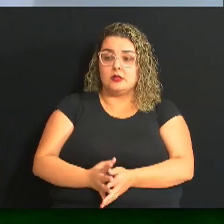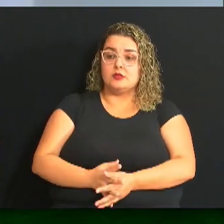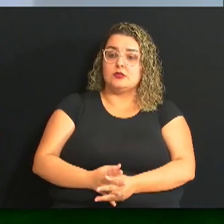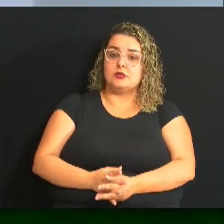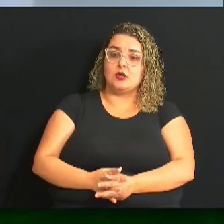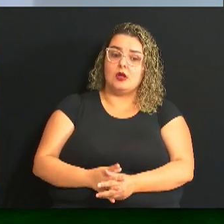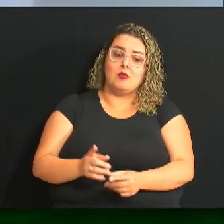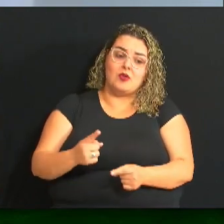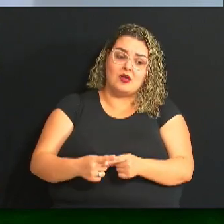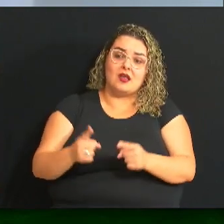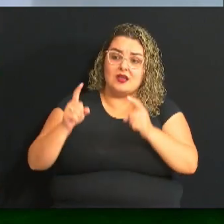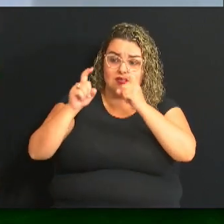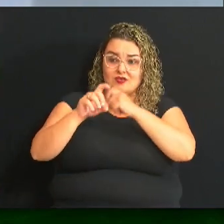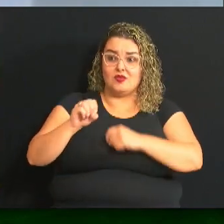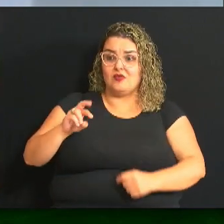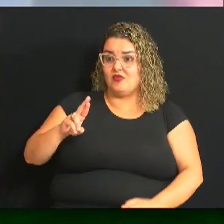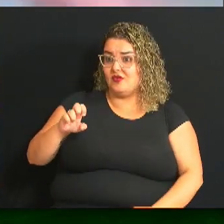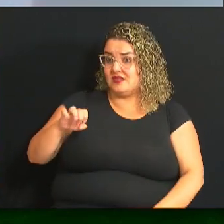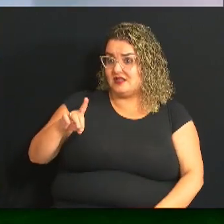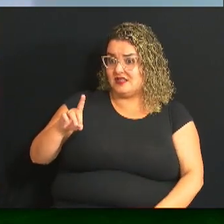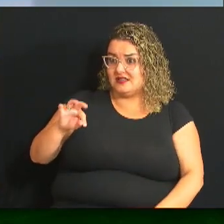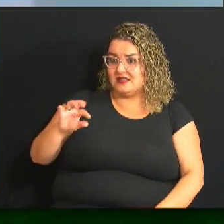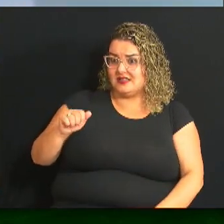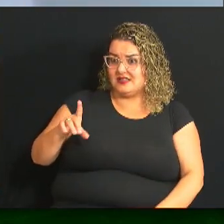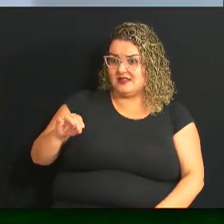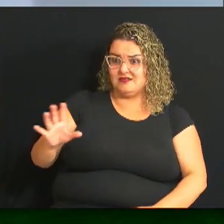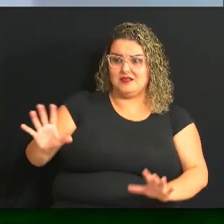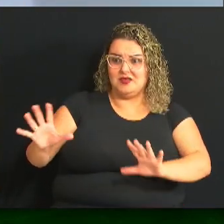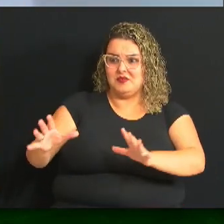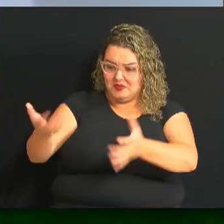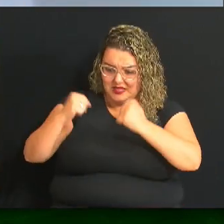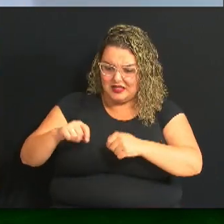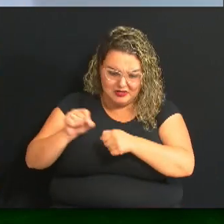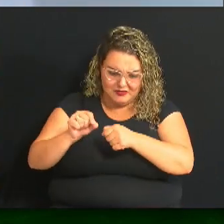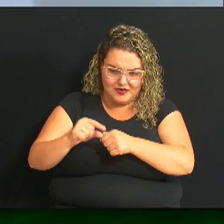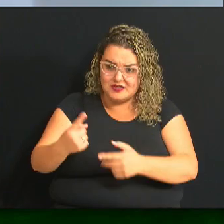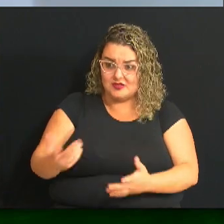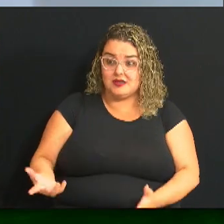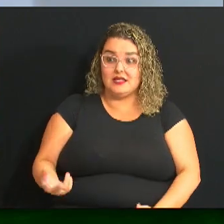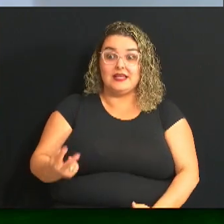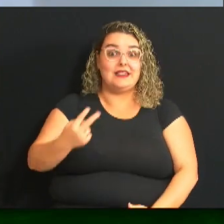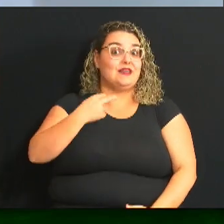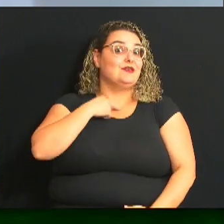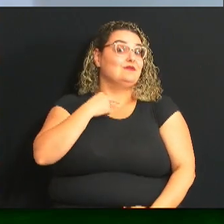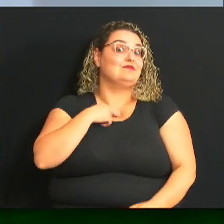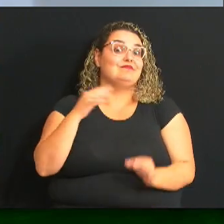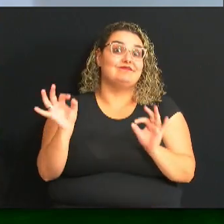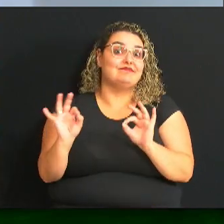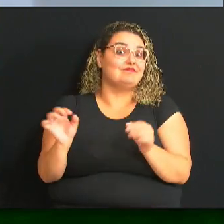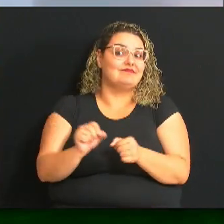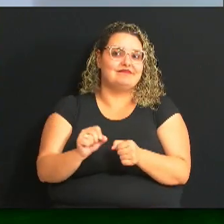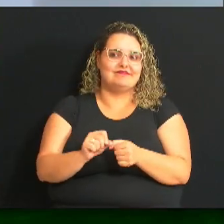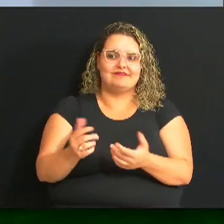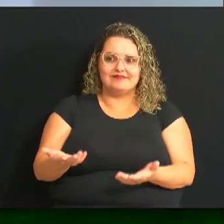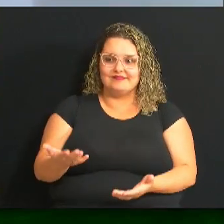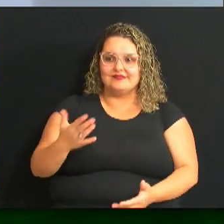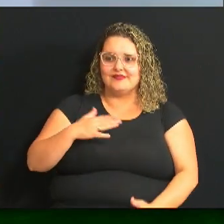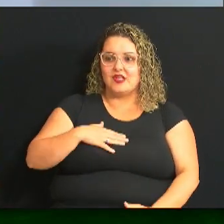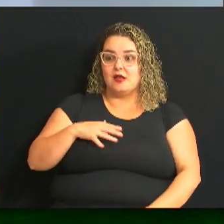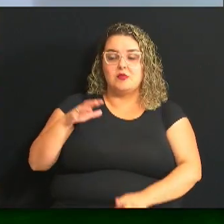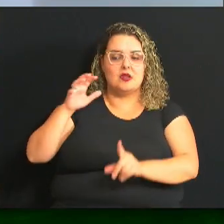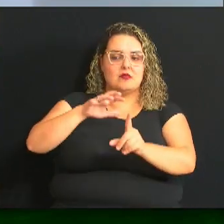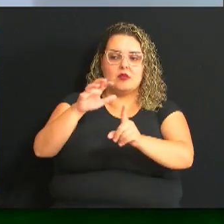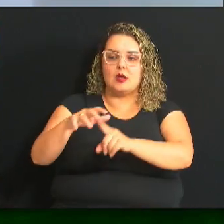ser orientador, porque chega uma hora que dá vontade de falar, não, me dá aqui, isso aqui que eu faço, eu não posso fazer nada, né? A minha interferência